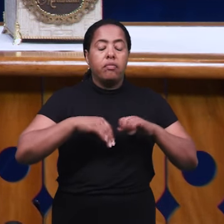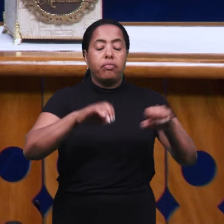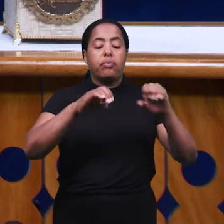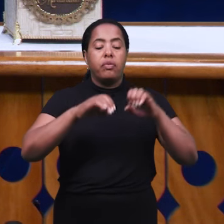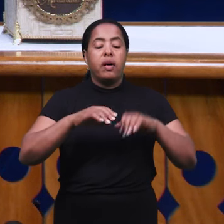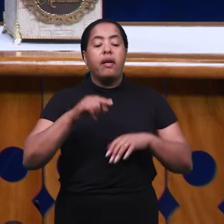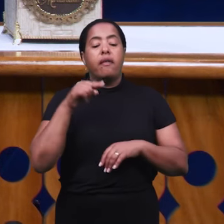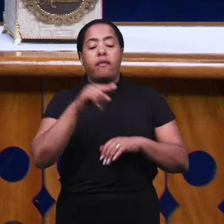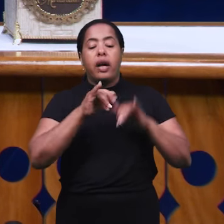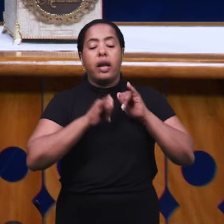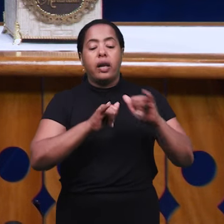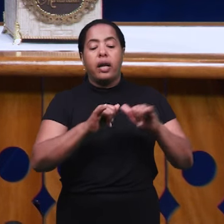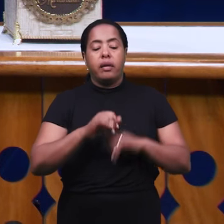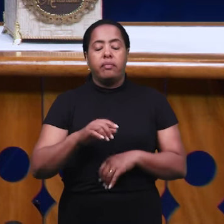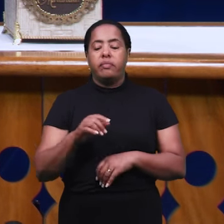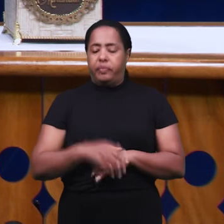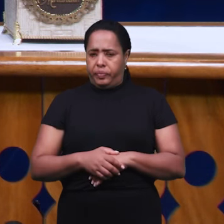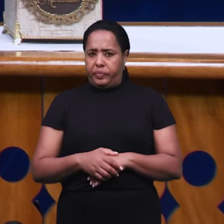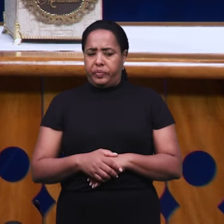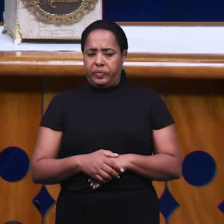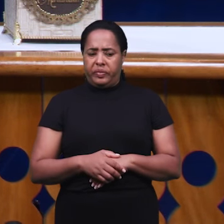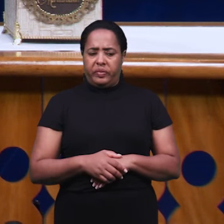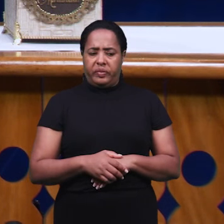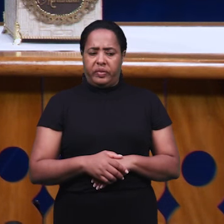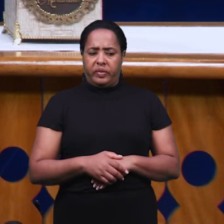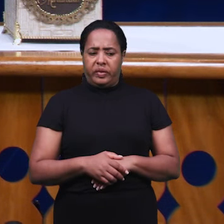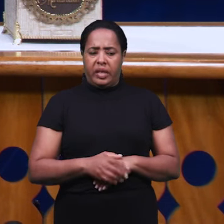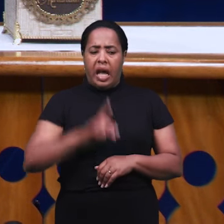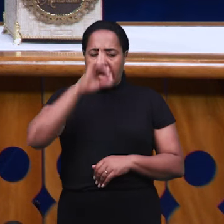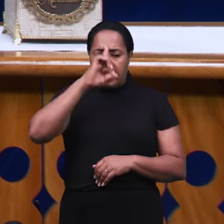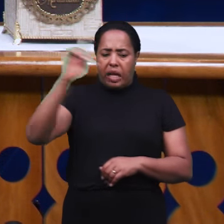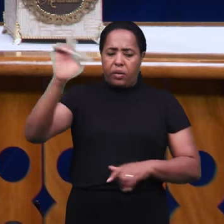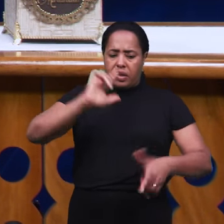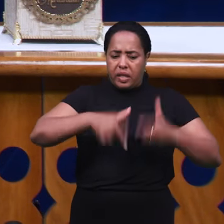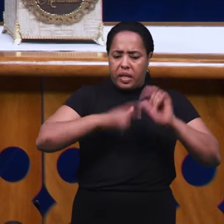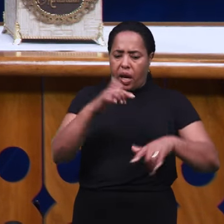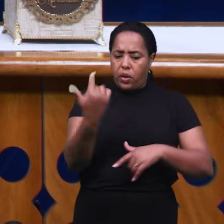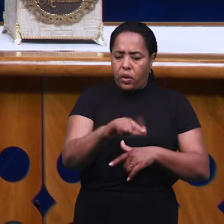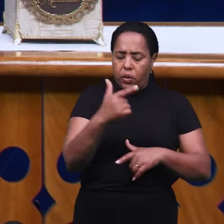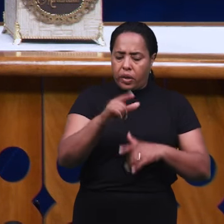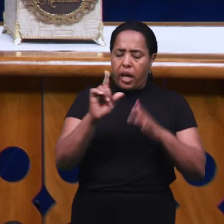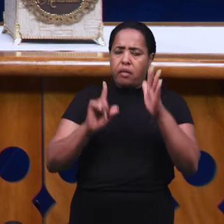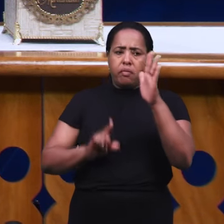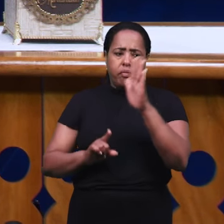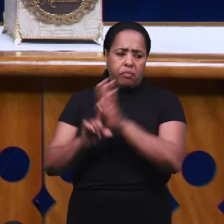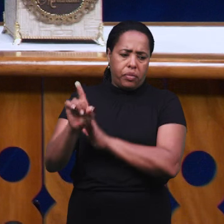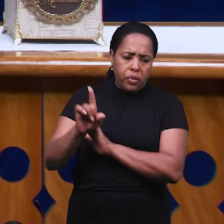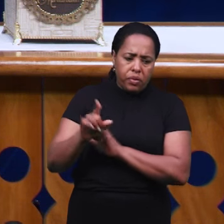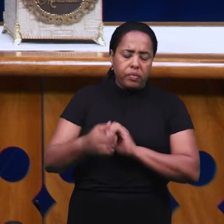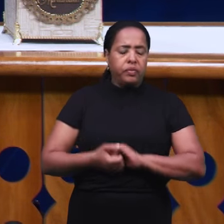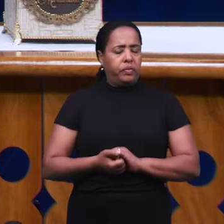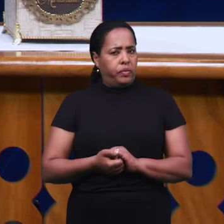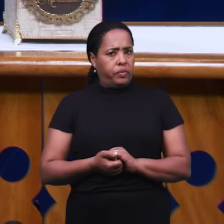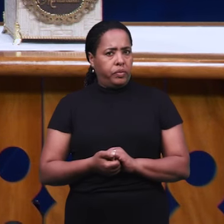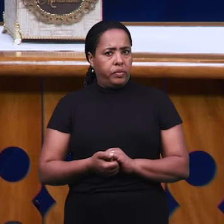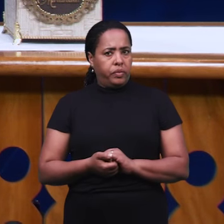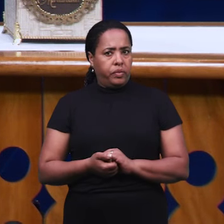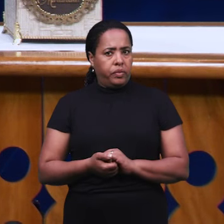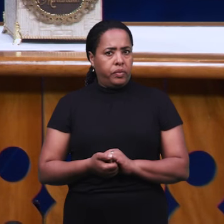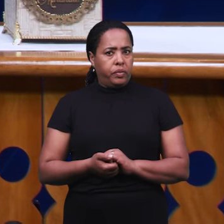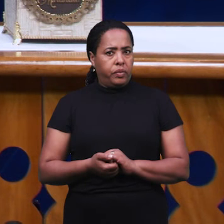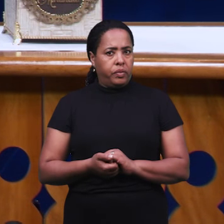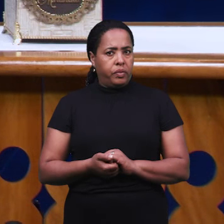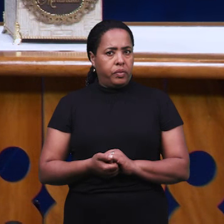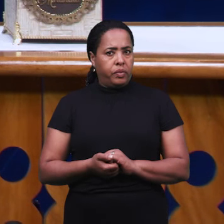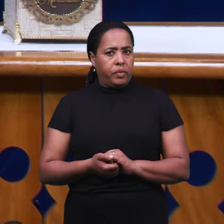pergunta: não há Deus em Israel para ser consultado? Não há Deus em Israel para ser consultado, para